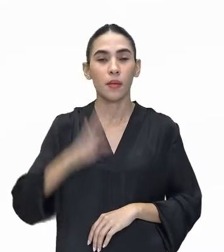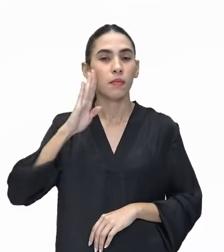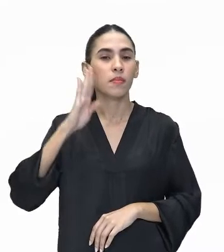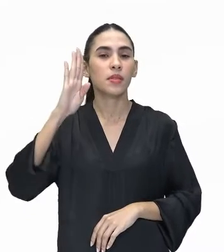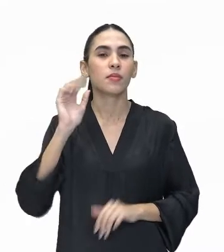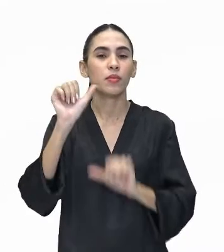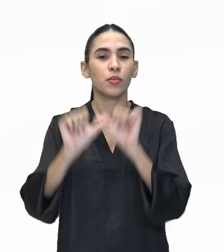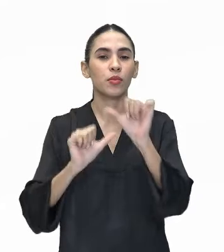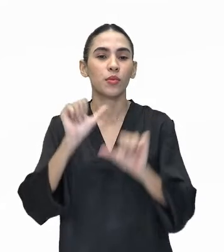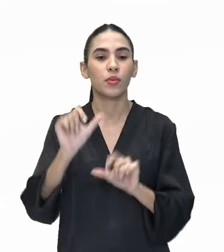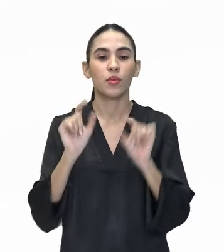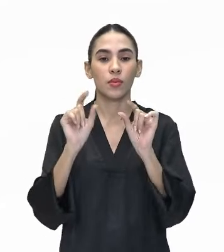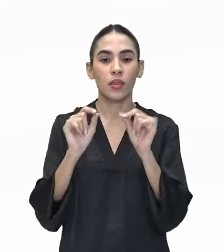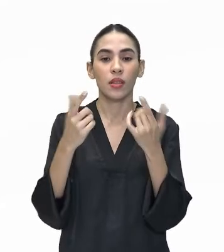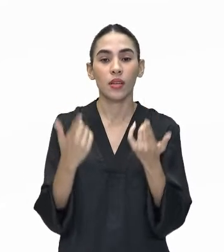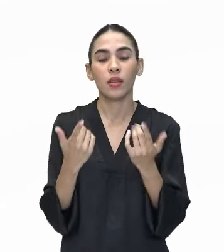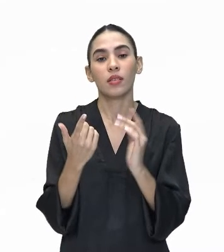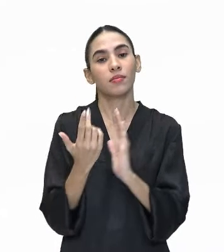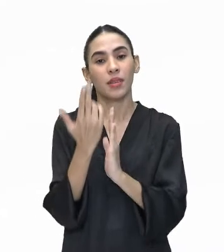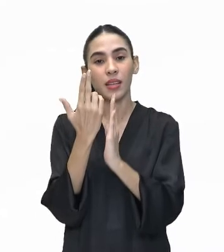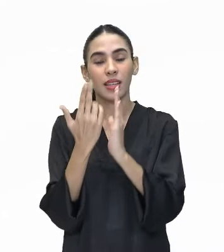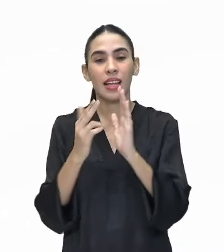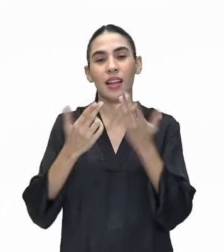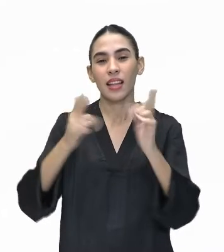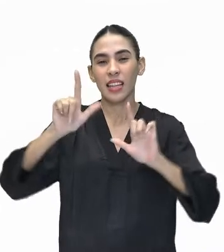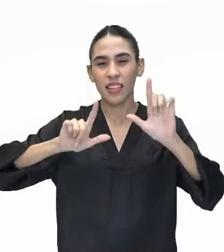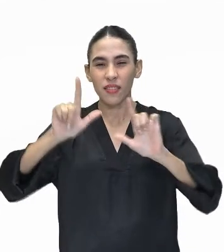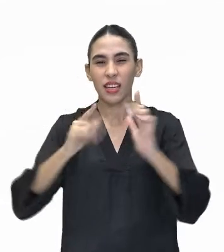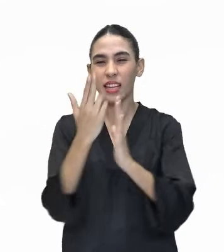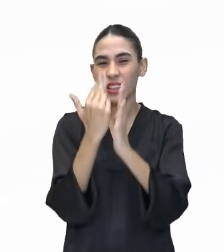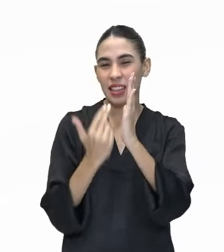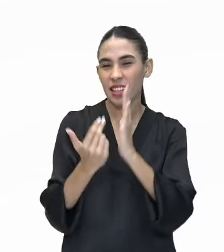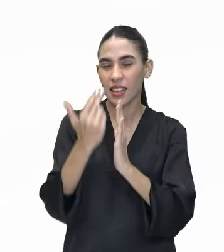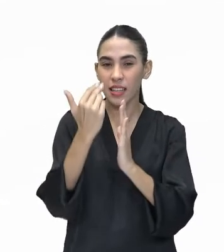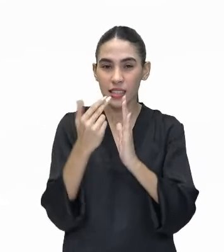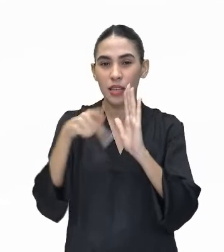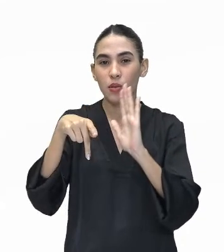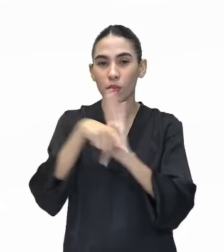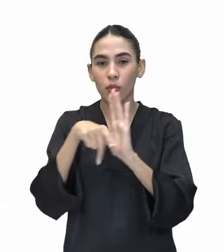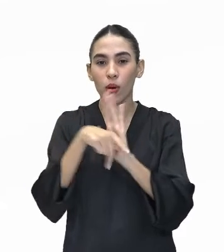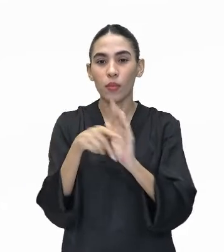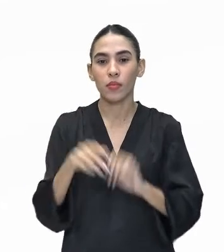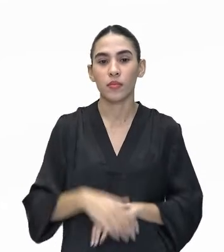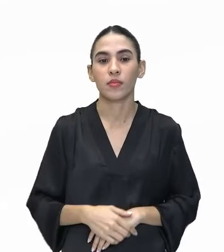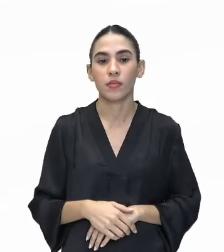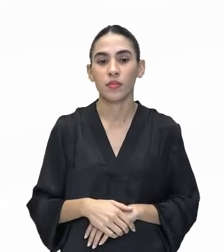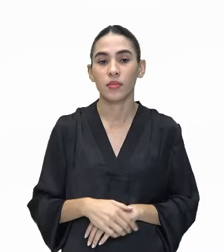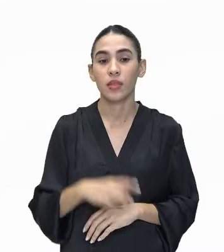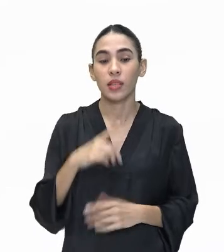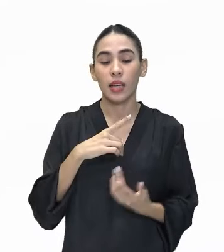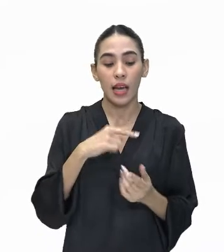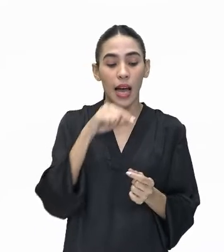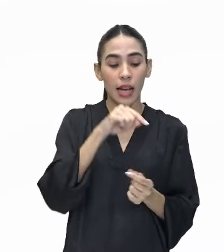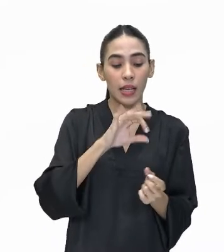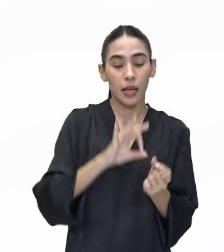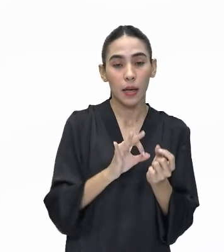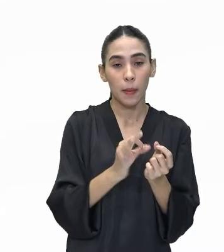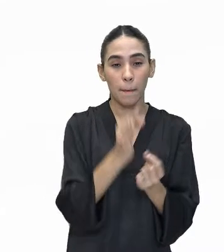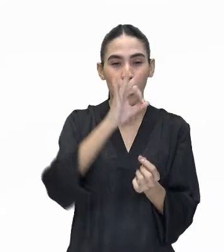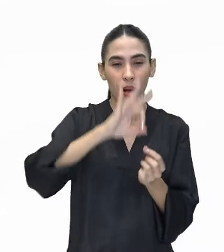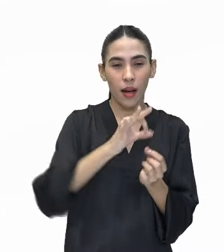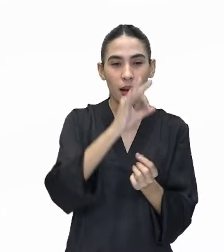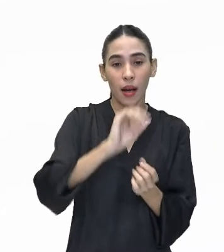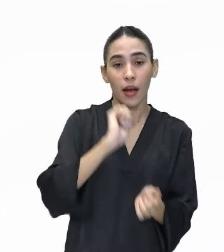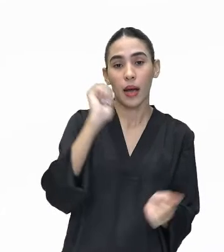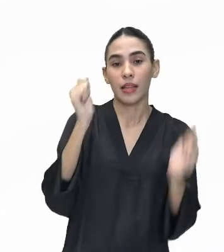modificou especialmente os desenhos animados, que passaram da produção artesanal, em